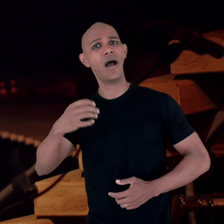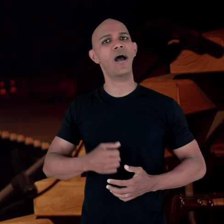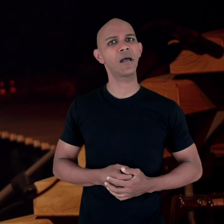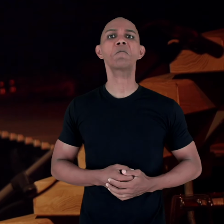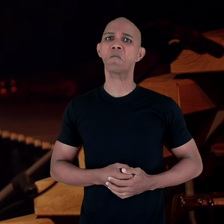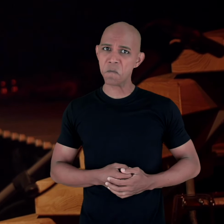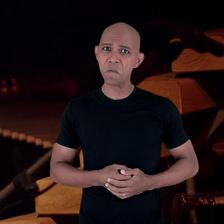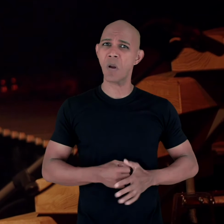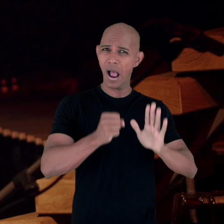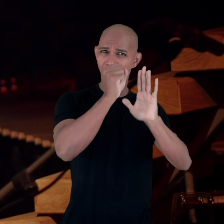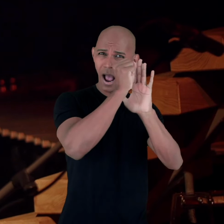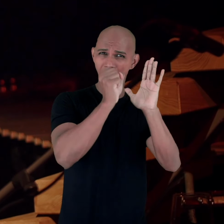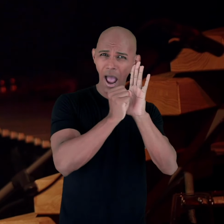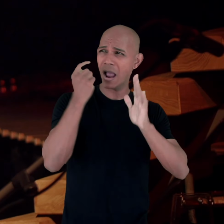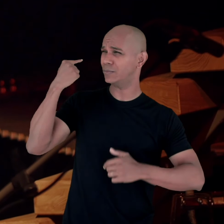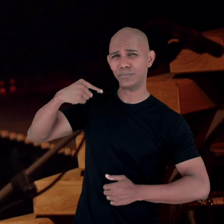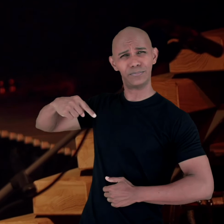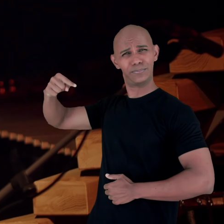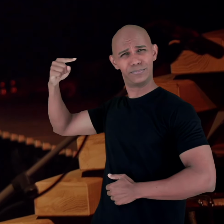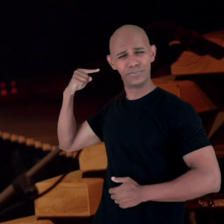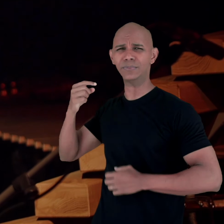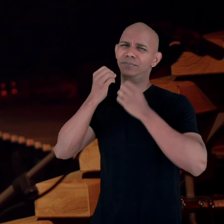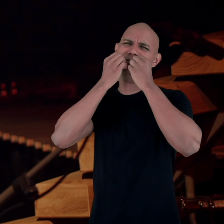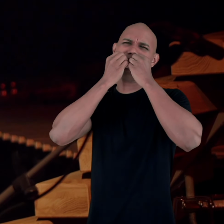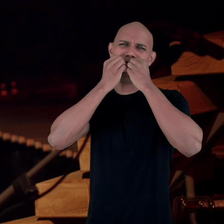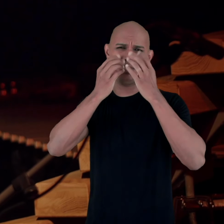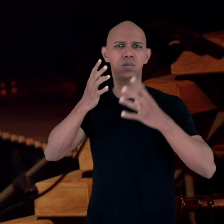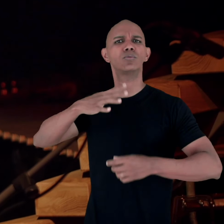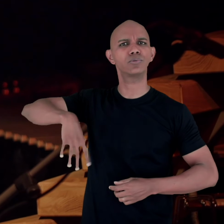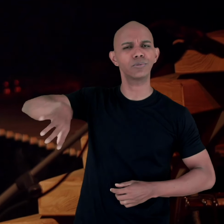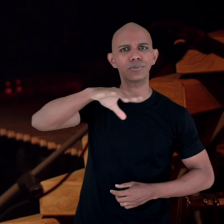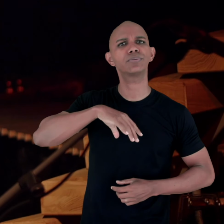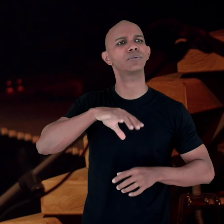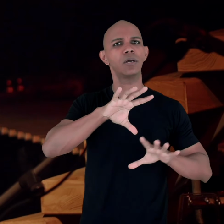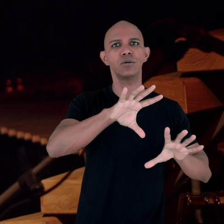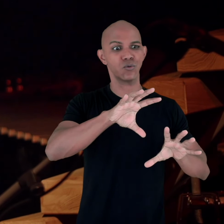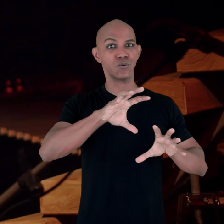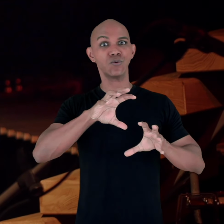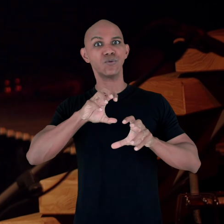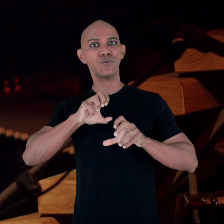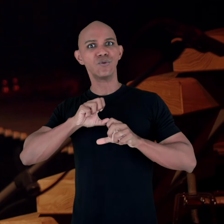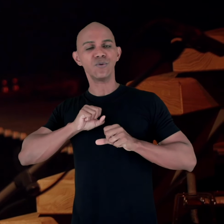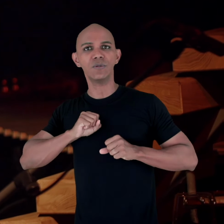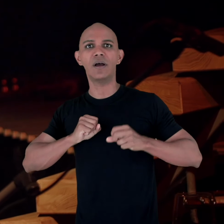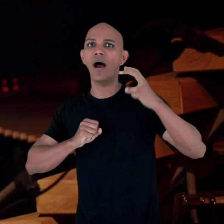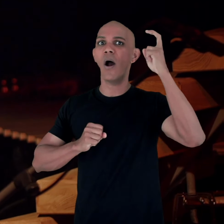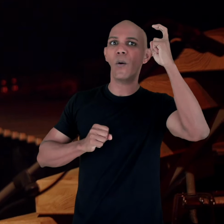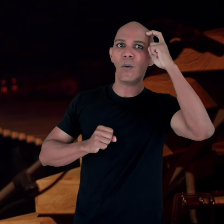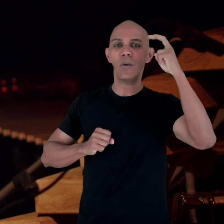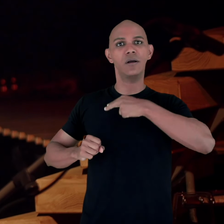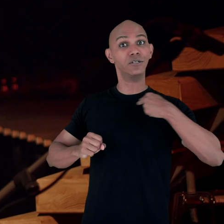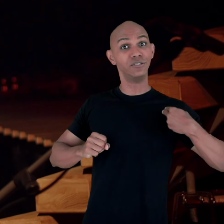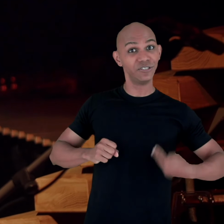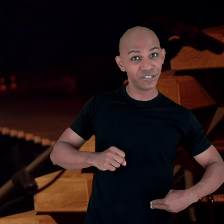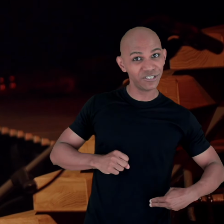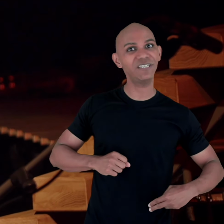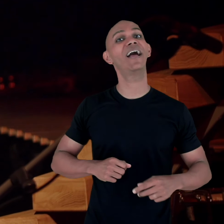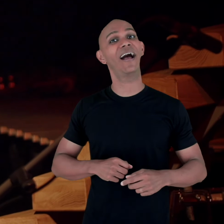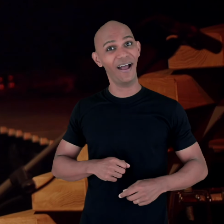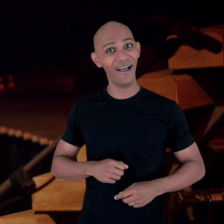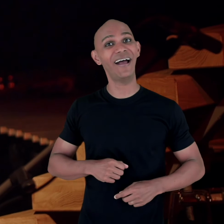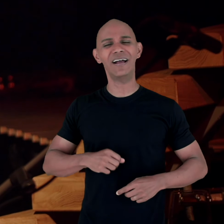é importante ver que essa influência do século passado, né, ela se mescla muito bem, da metade do século passado, se mescla